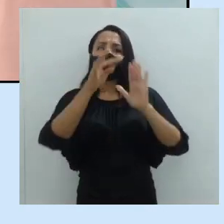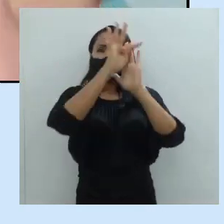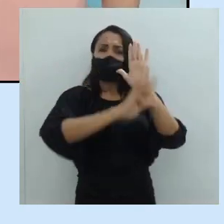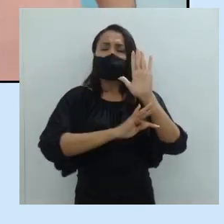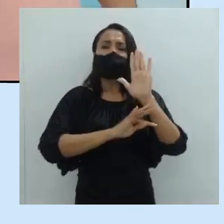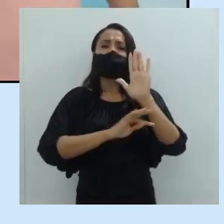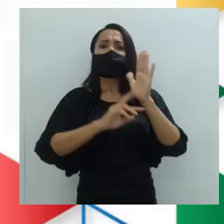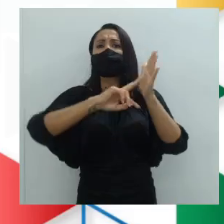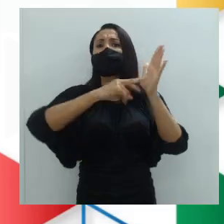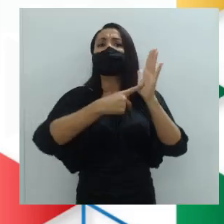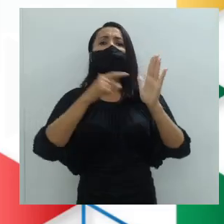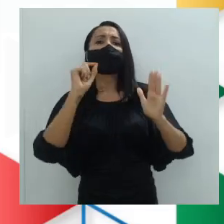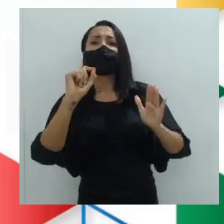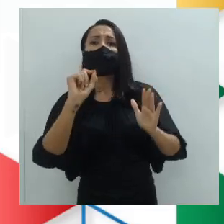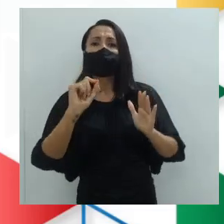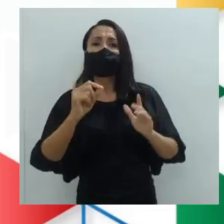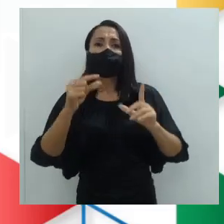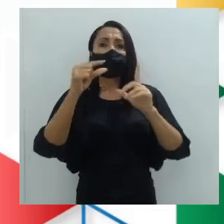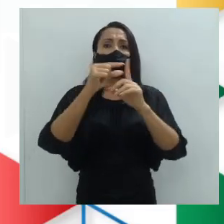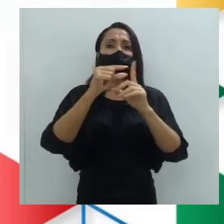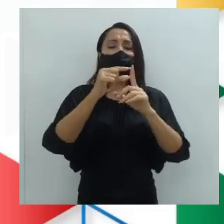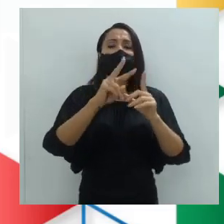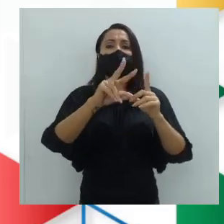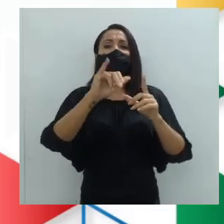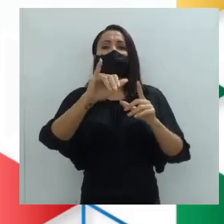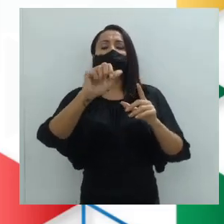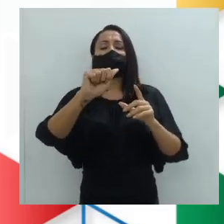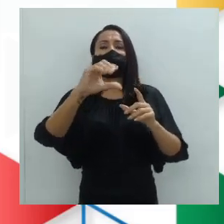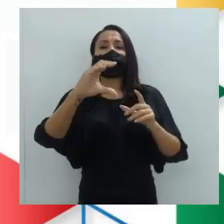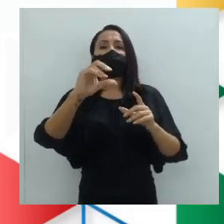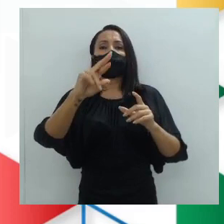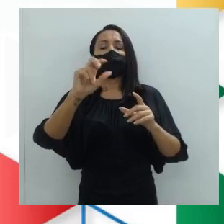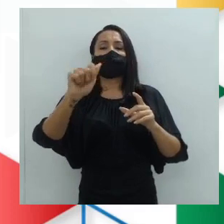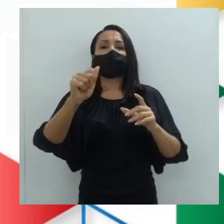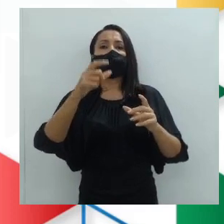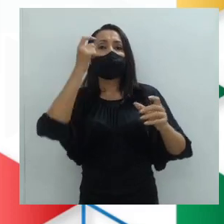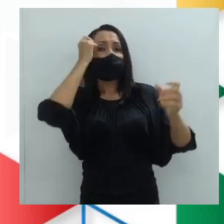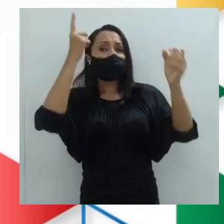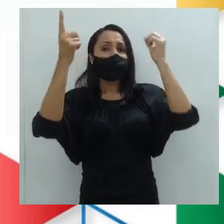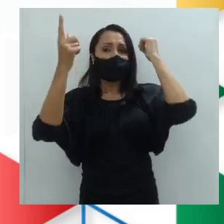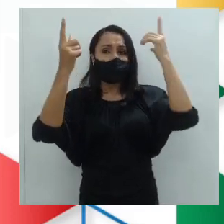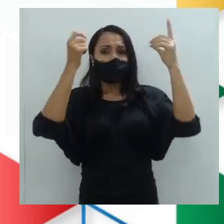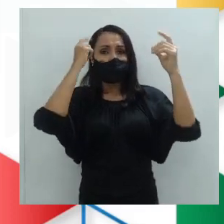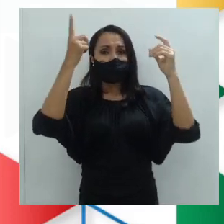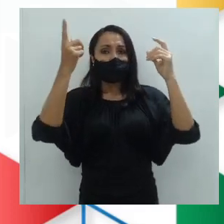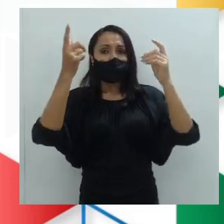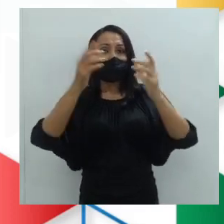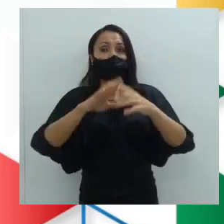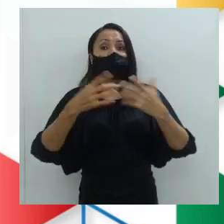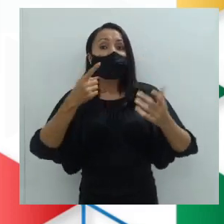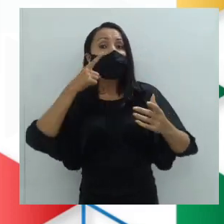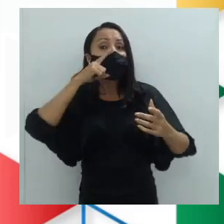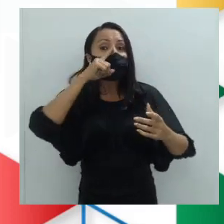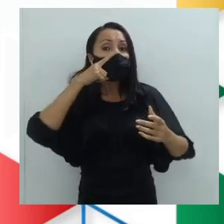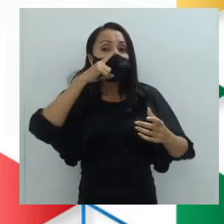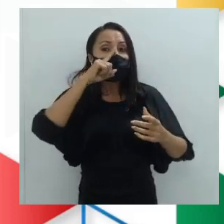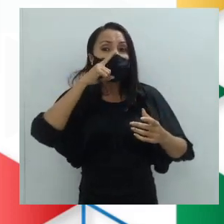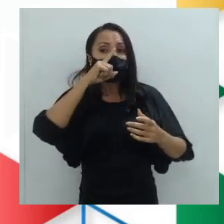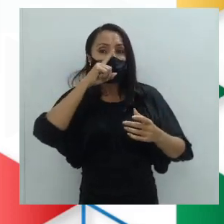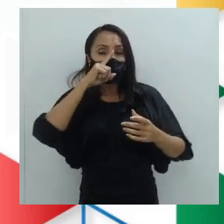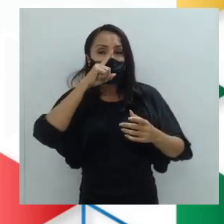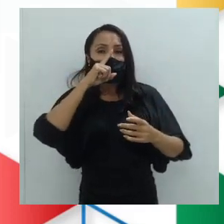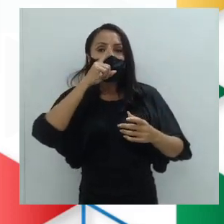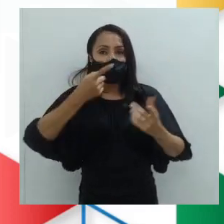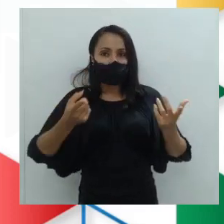tela, nós temos a palavra via crucis pressupõe uma ideia negativa do que seja chegar ao Rio de